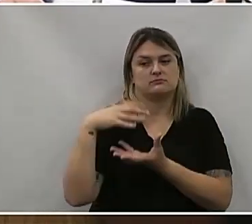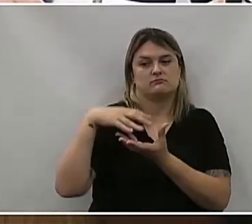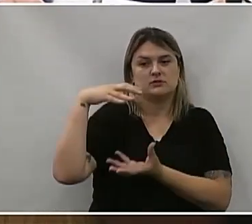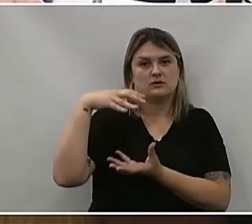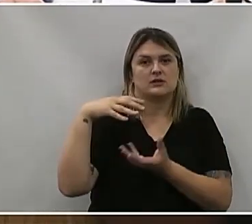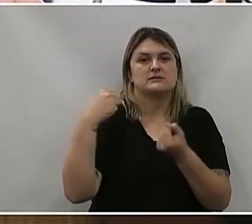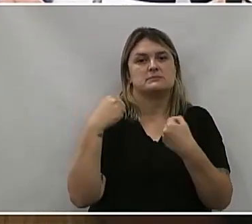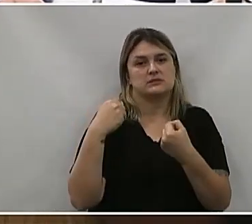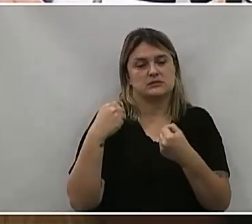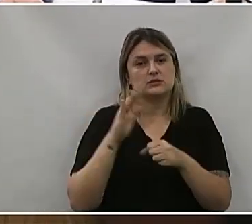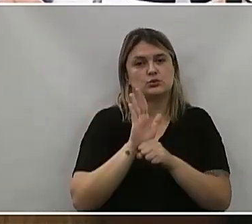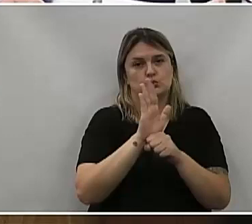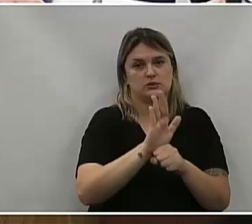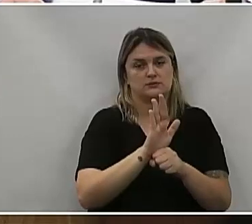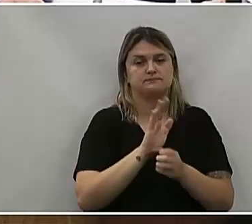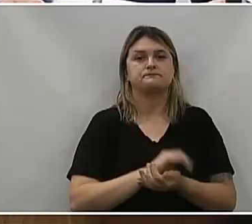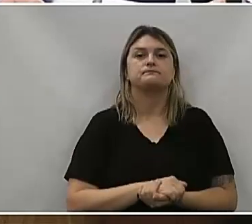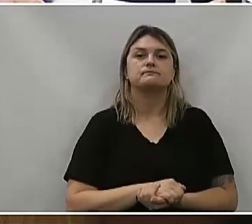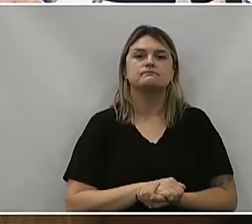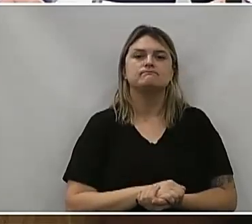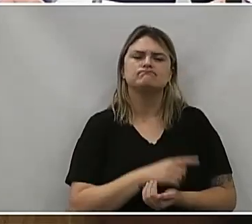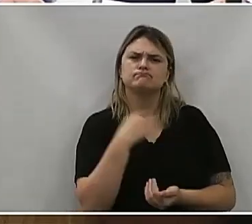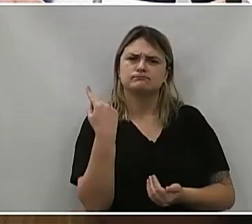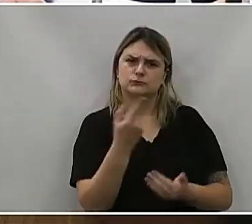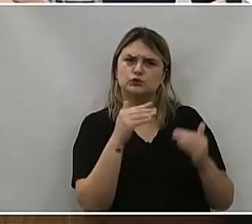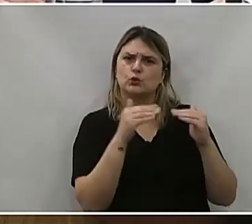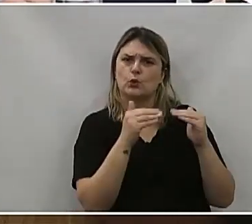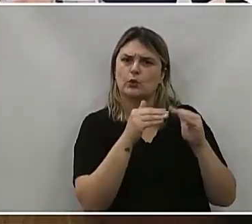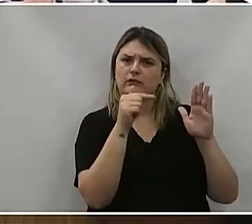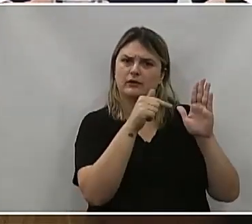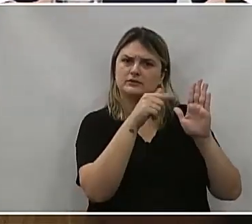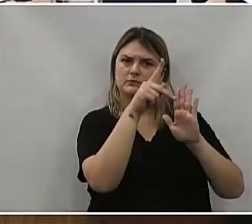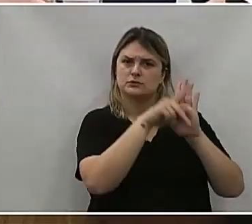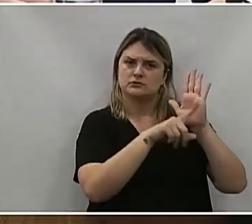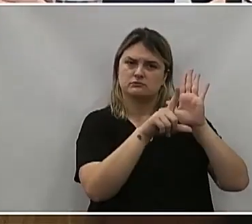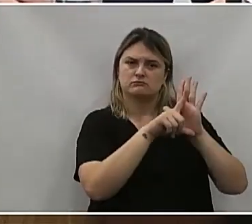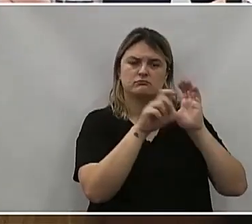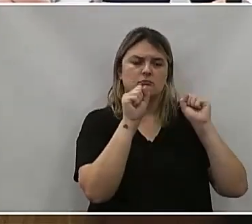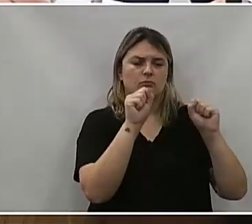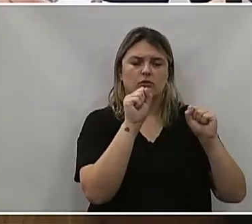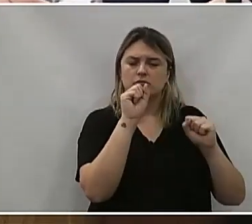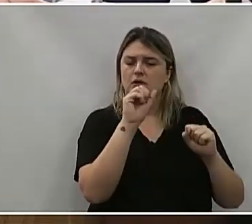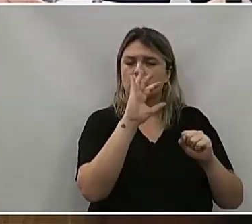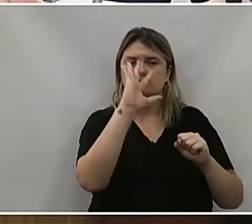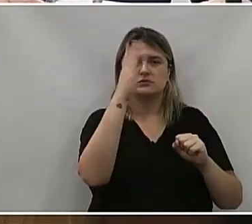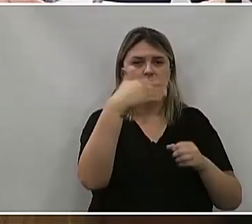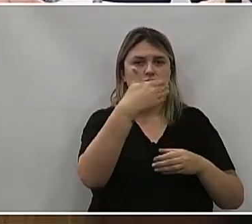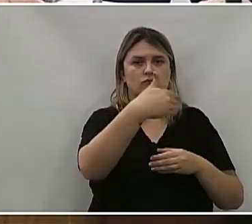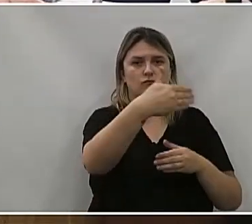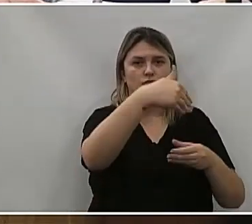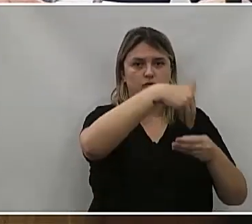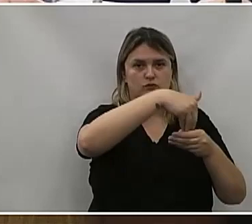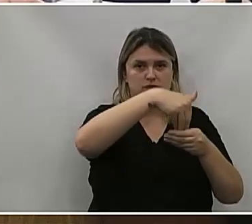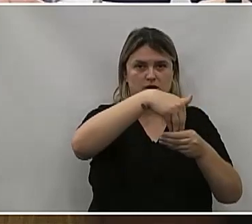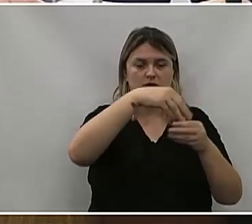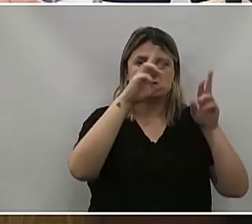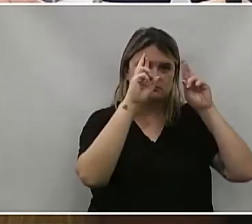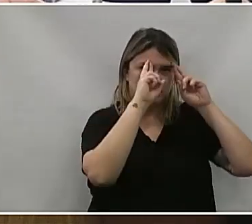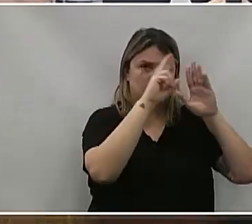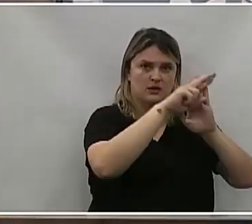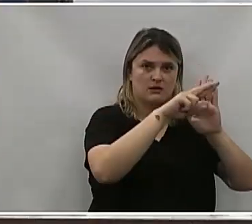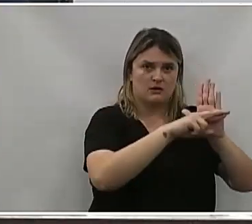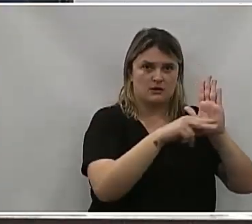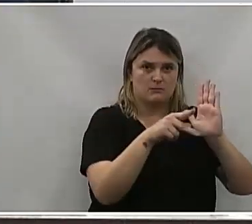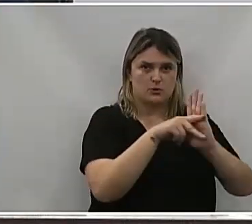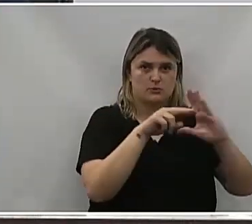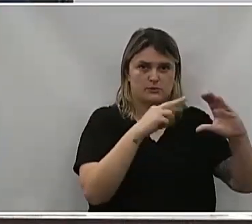situação de vulnerabilidade. Fundamentação. Somos de parecer favorável ao projeto em questão, devendo mesmo seguir os trâmites do regimento, é o